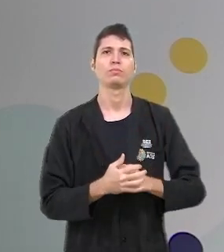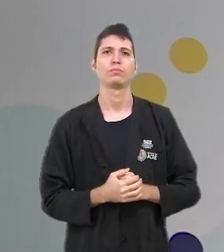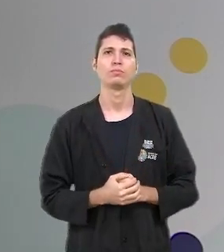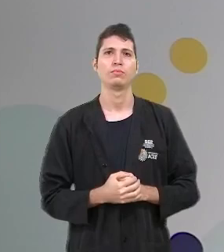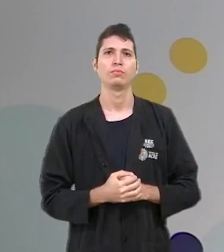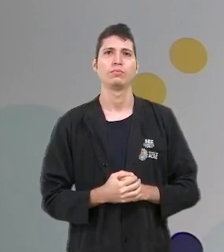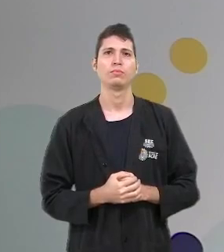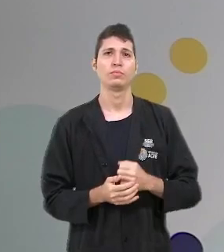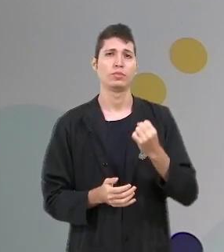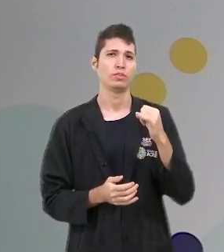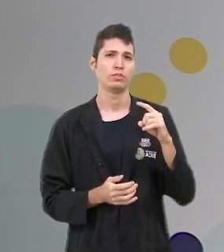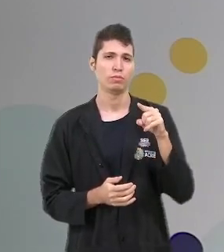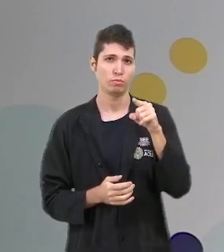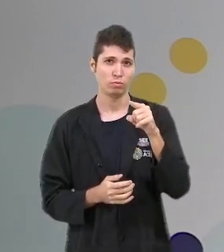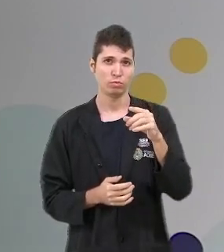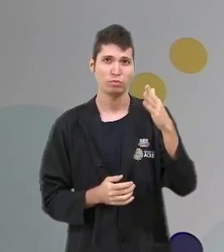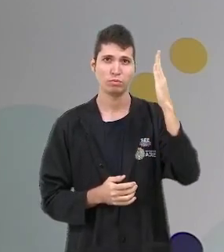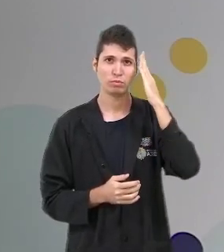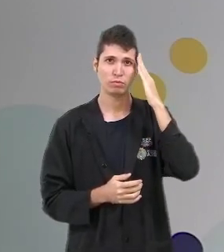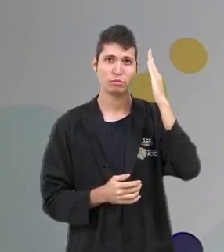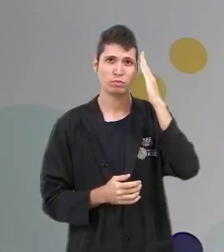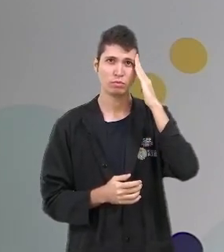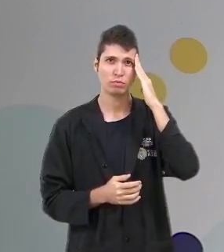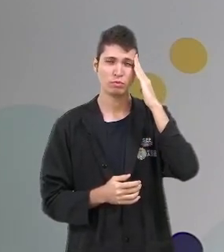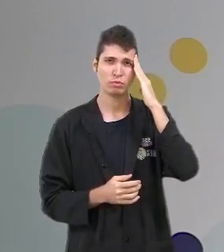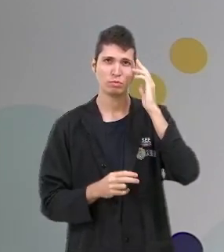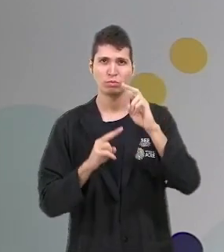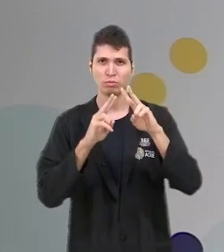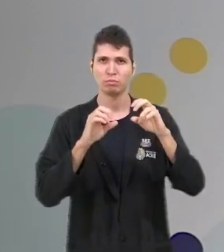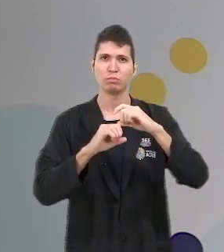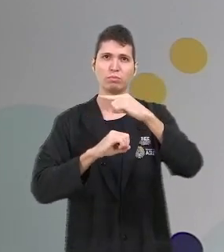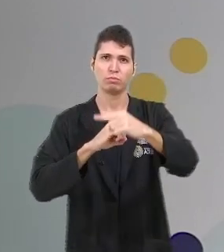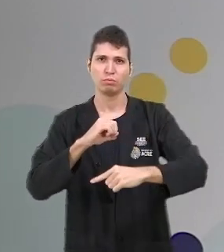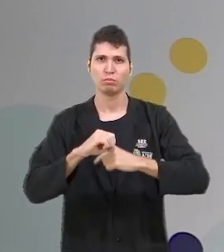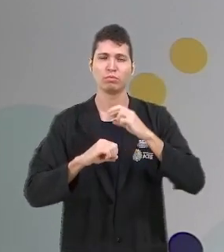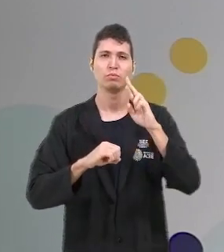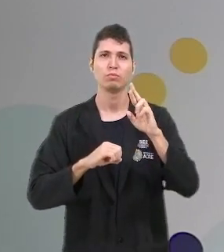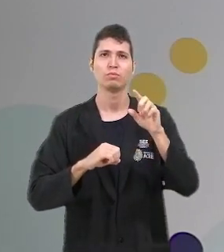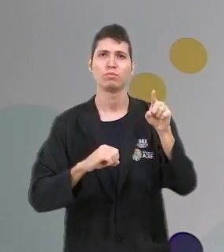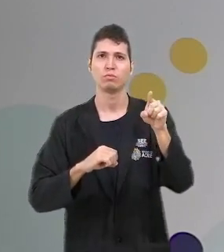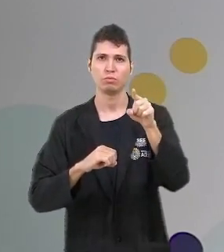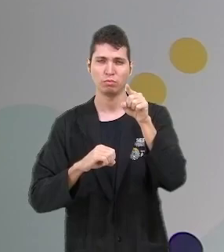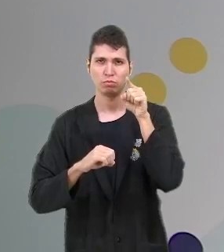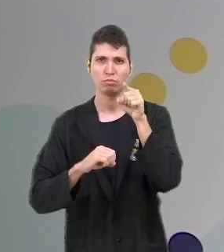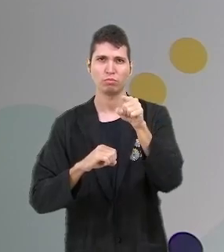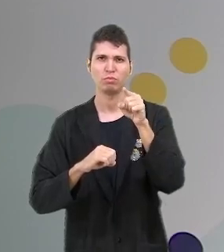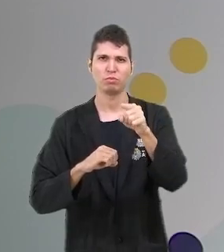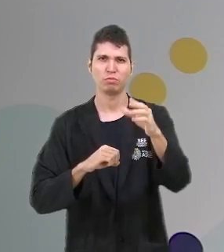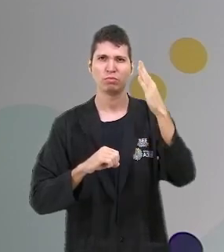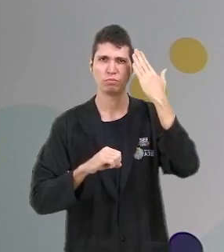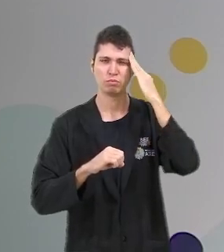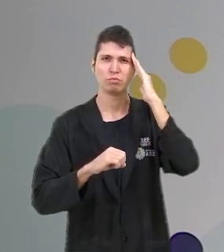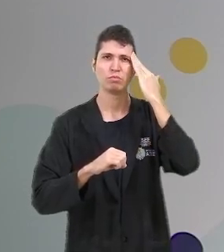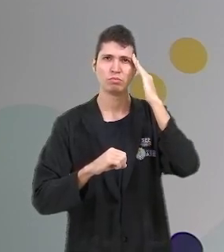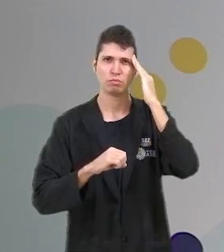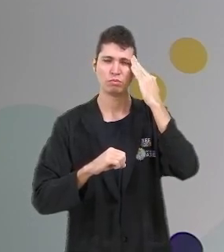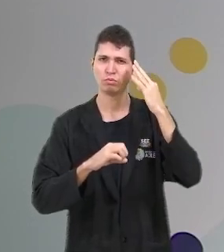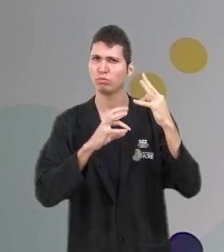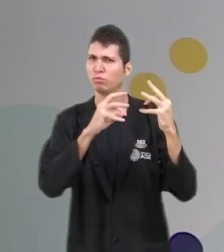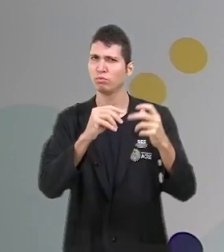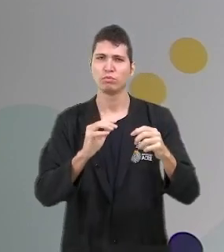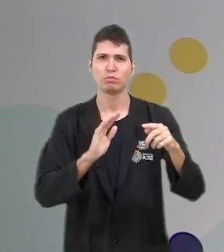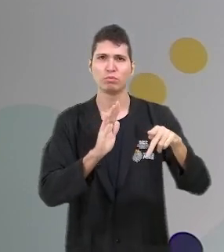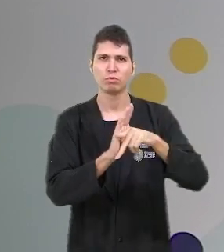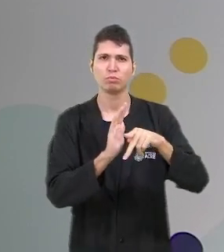que se você entender do que se trata o raio atômico, você vai entender todas as outras propriedades, porque ele